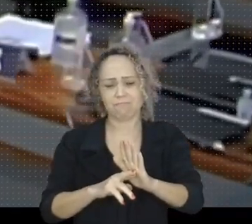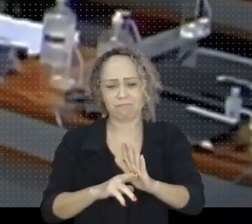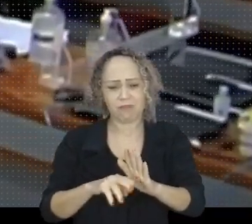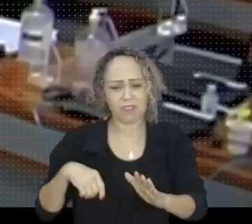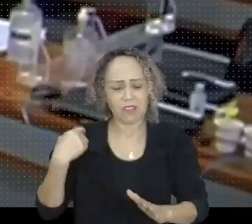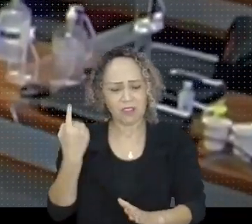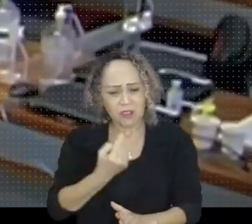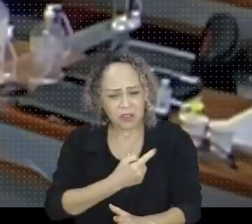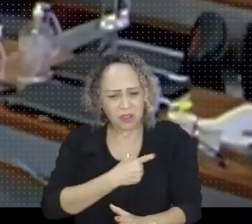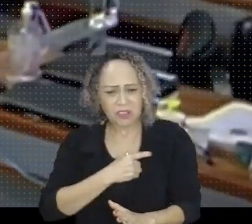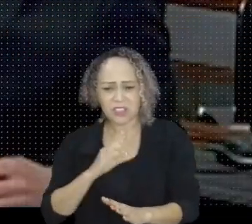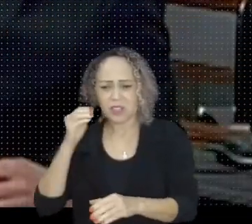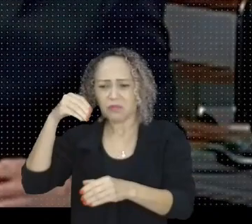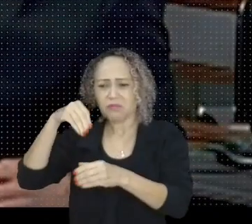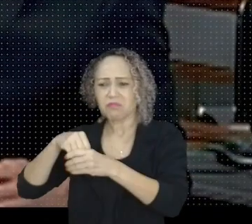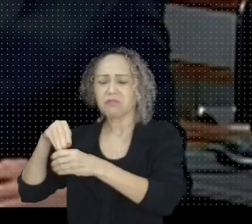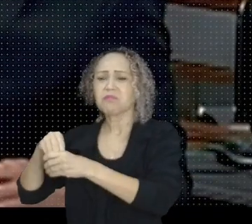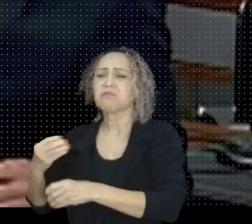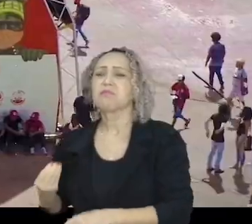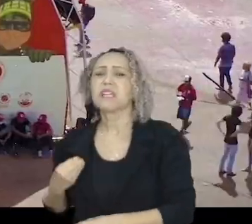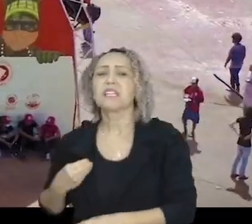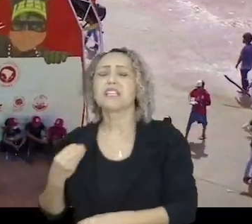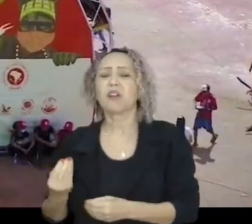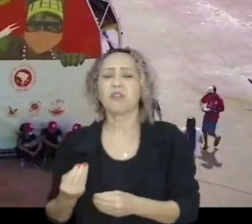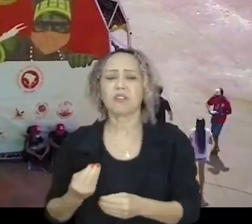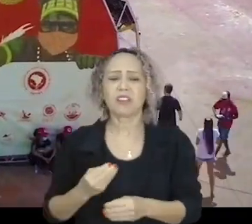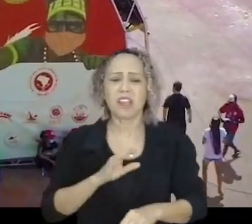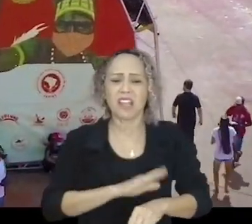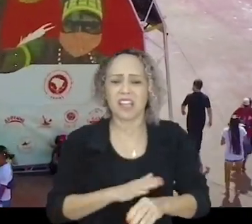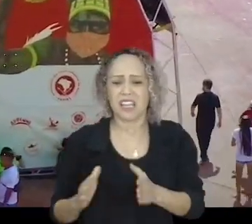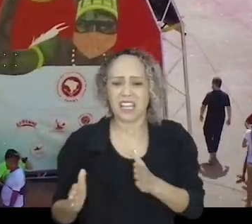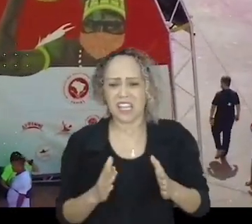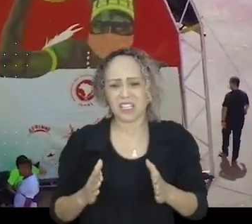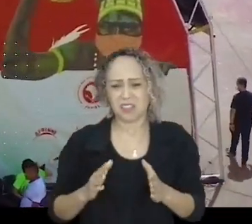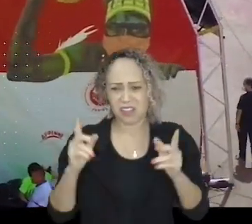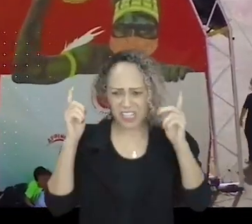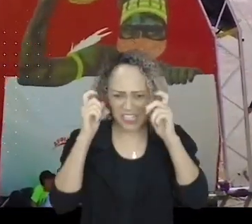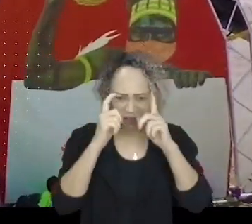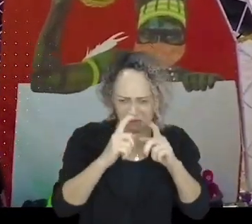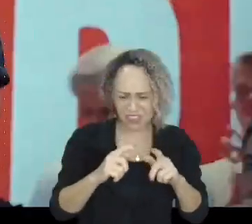Estamos presentes nos momentos de luto e nos momentos de luta,